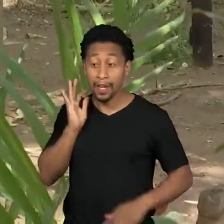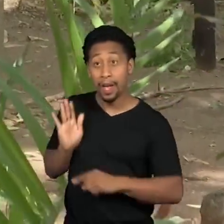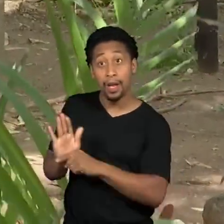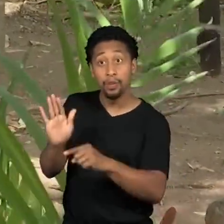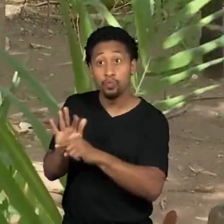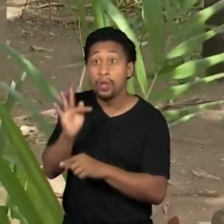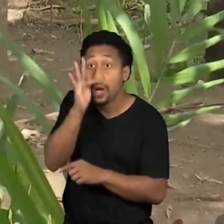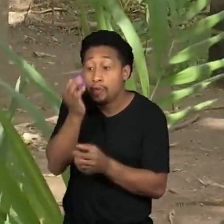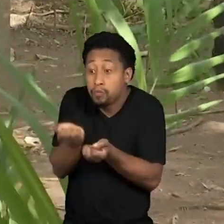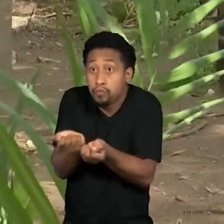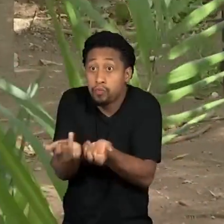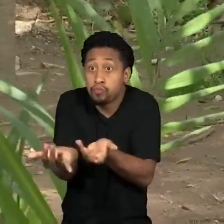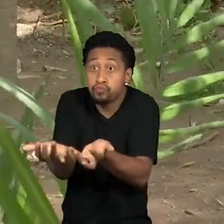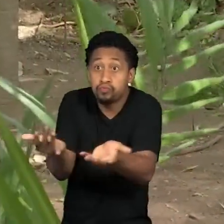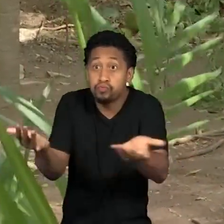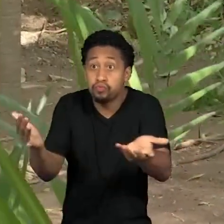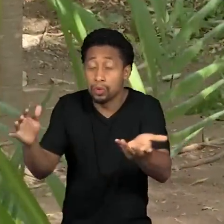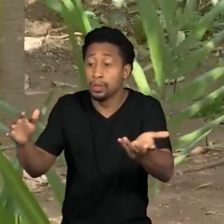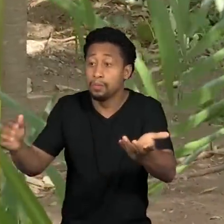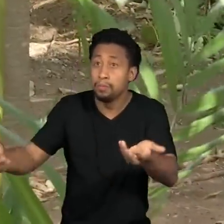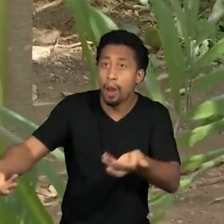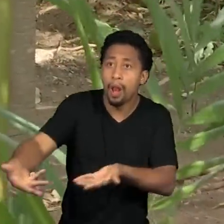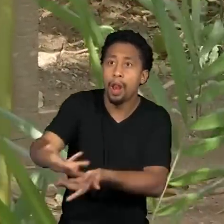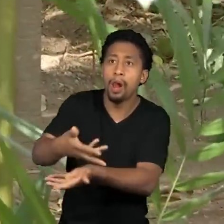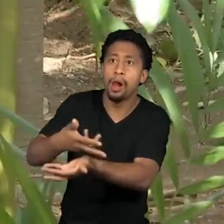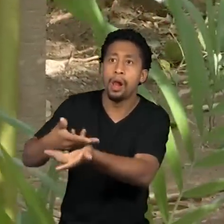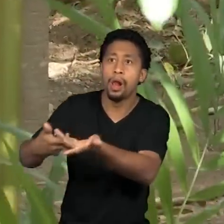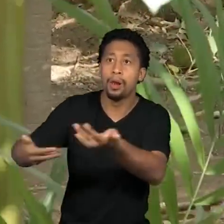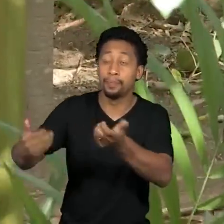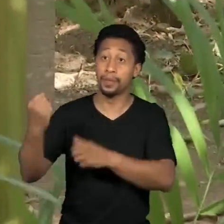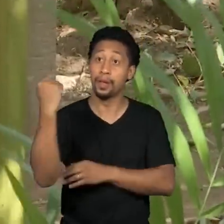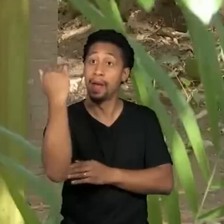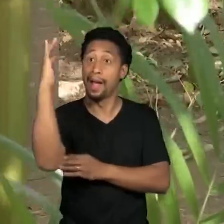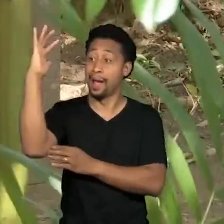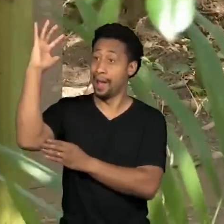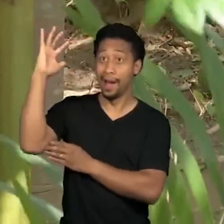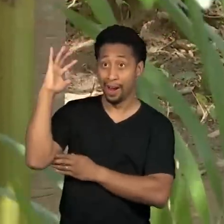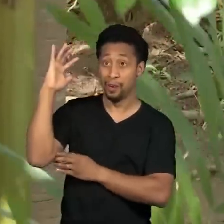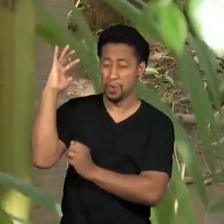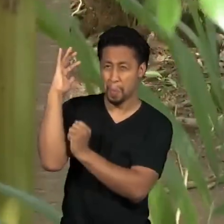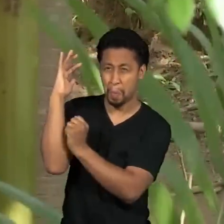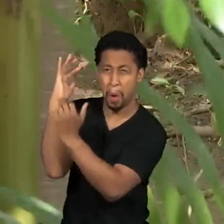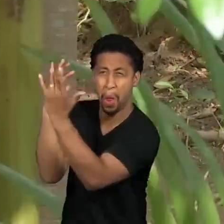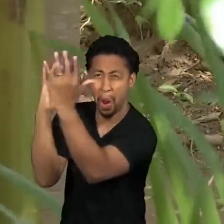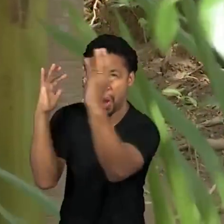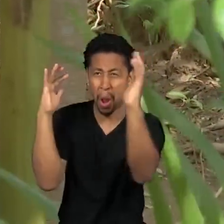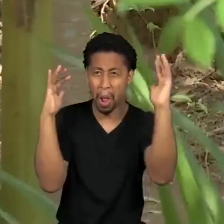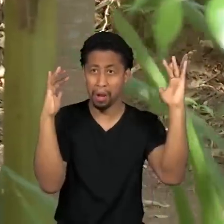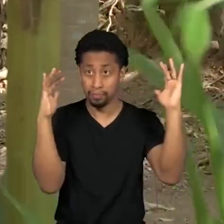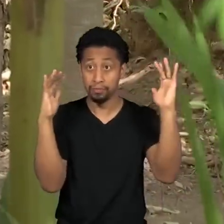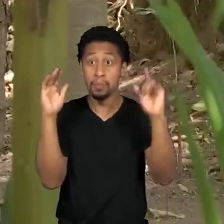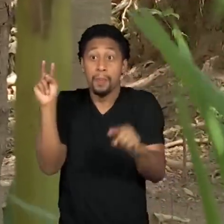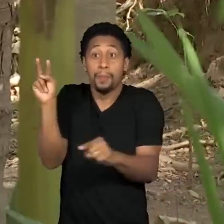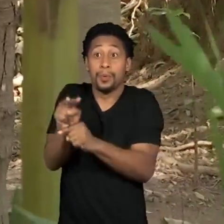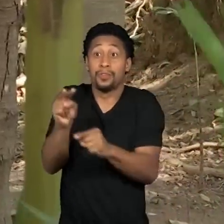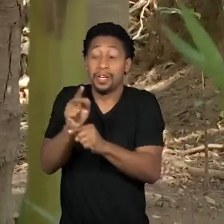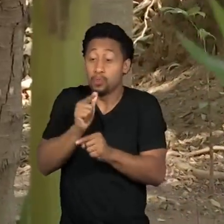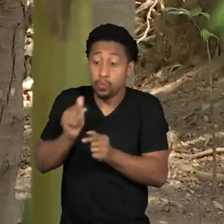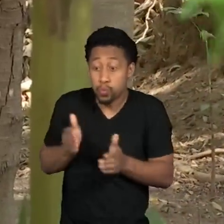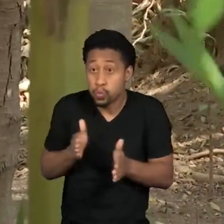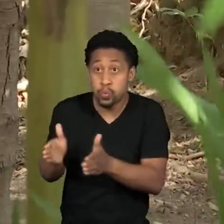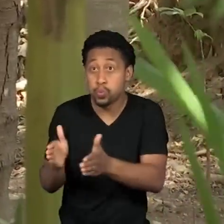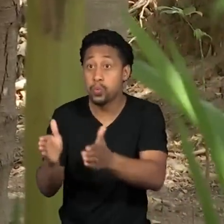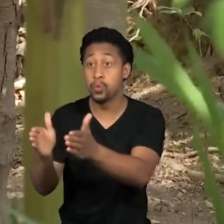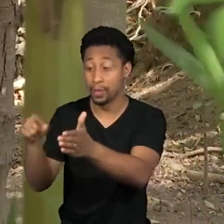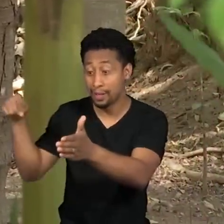plantas na mata ciliar. As árvores protegem o córrego Bulcão, fonte de água e de alimento